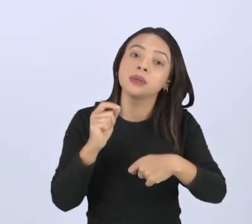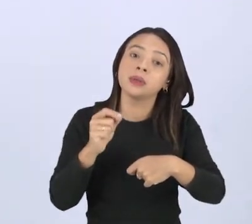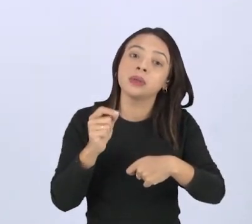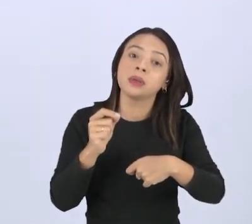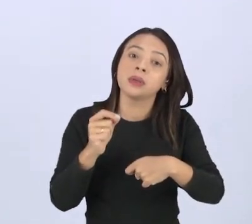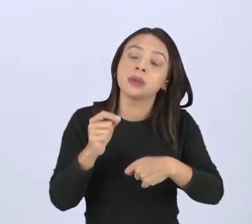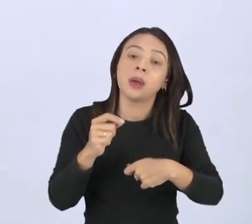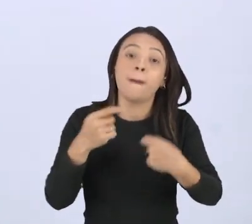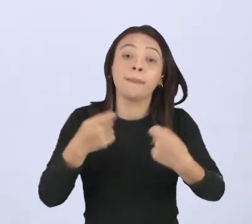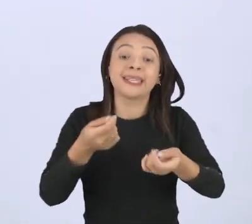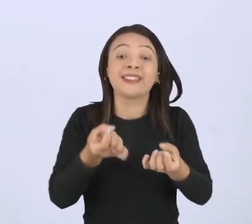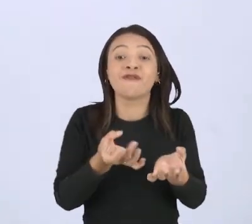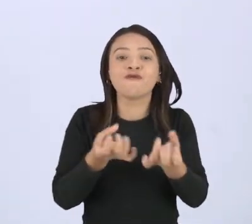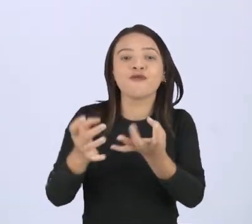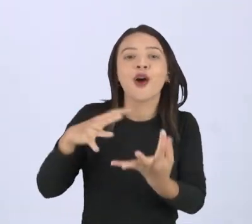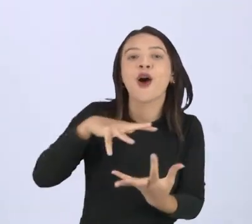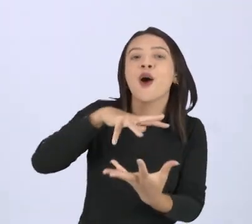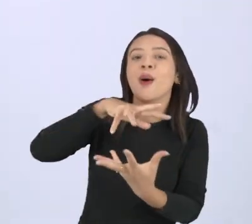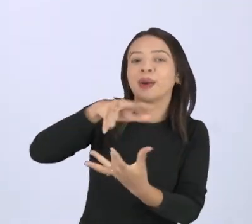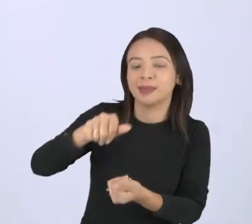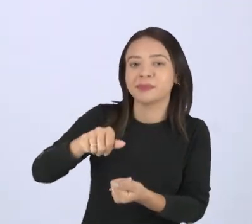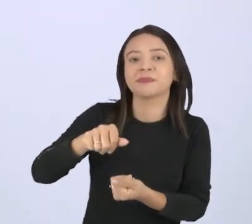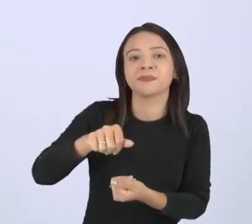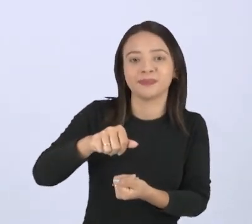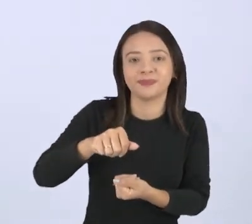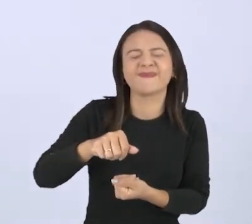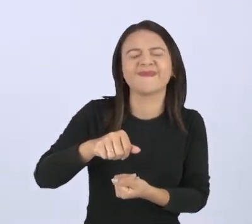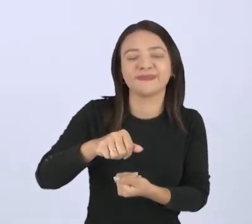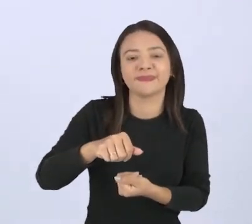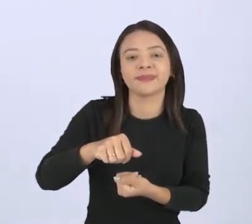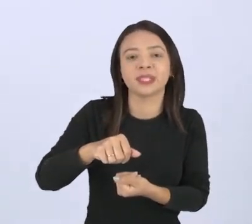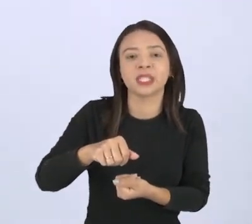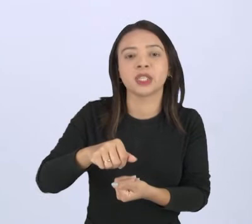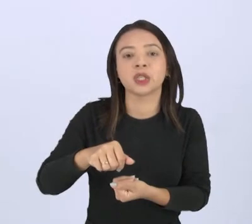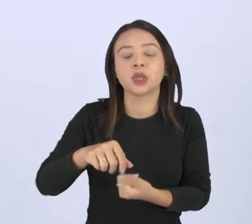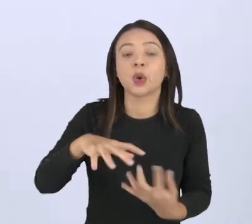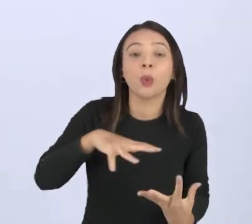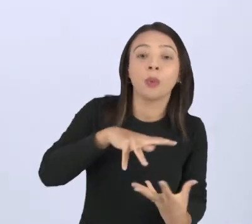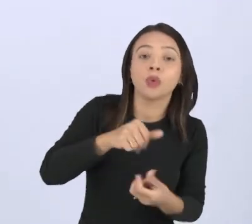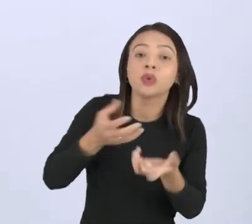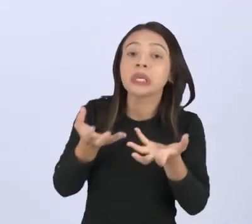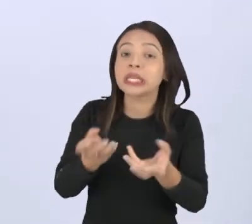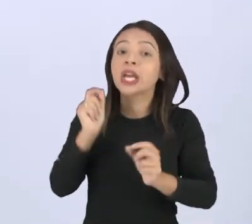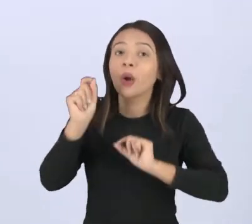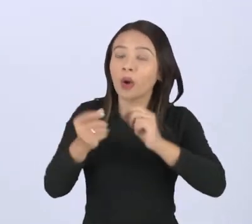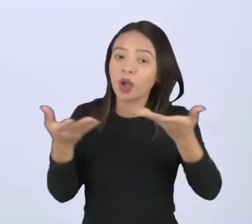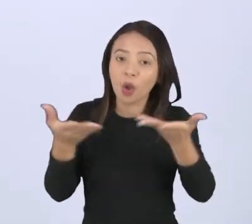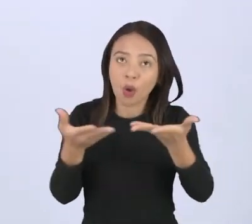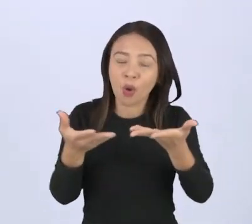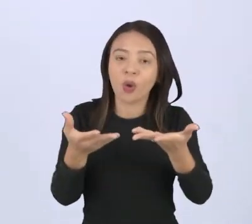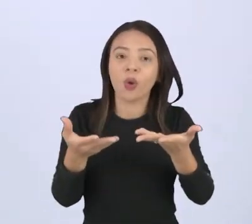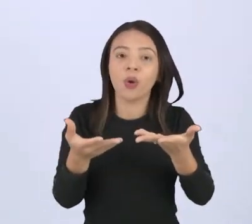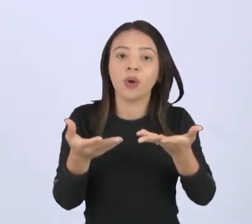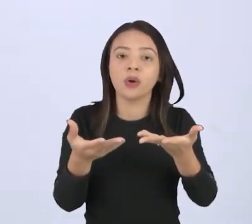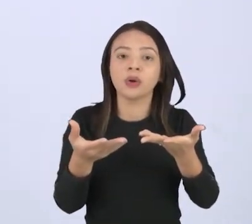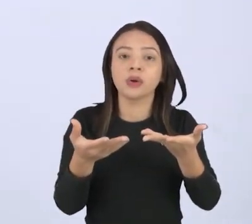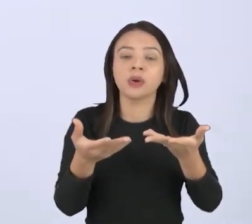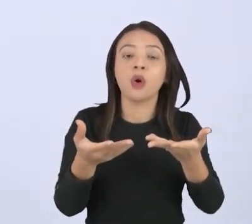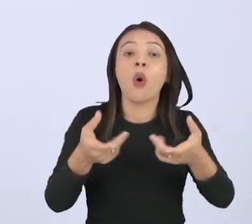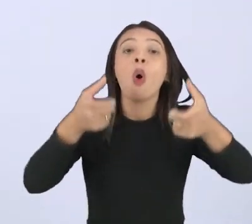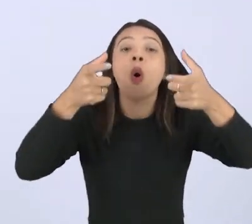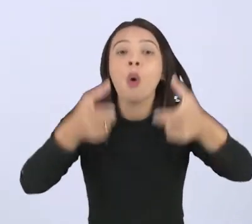demanda global. Então o que está no mundo requisitando mais produção de carros? Então é